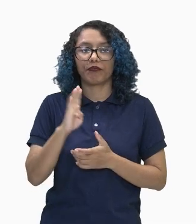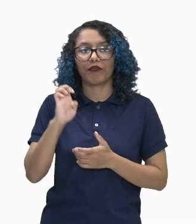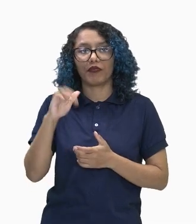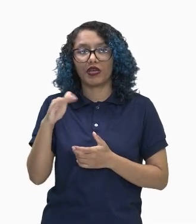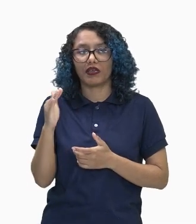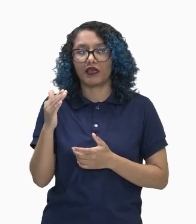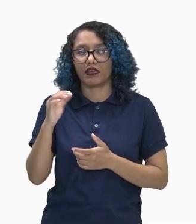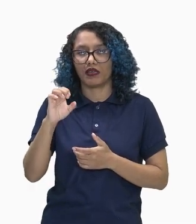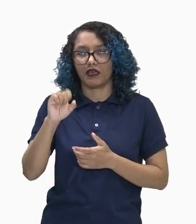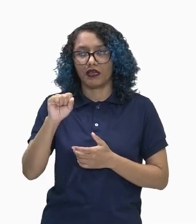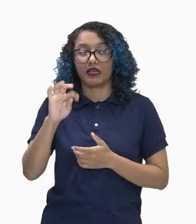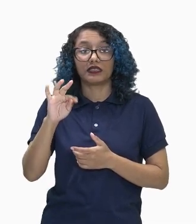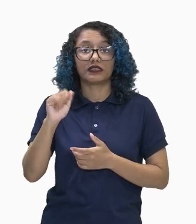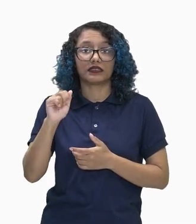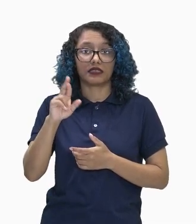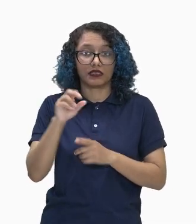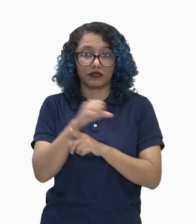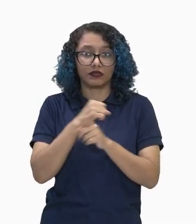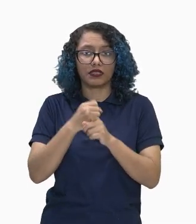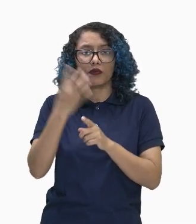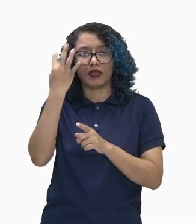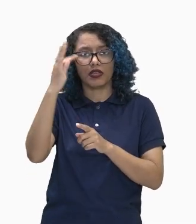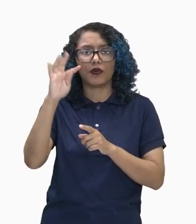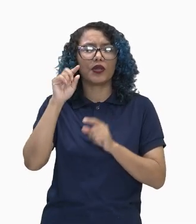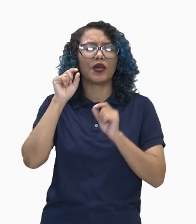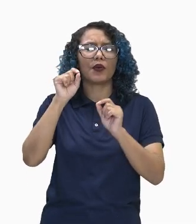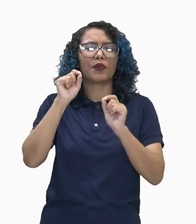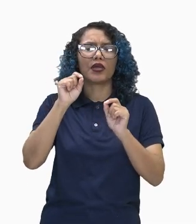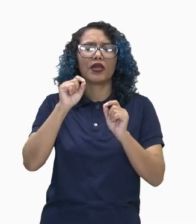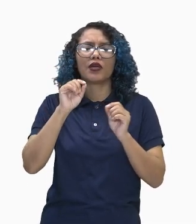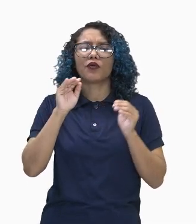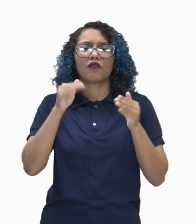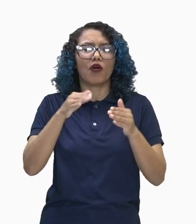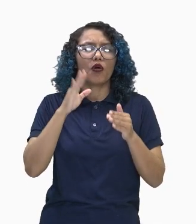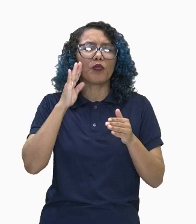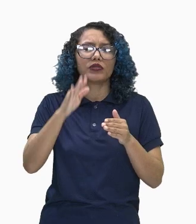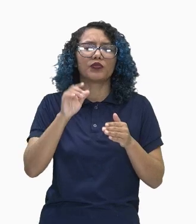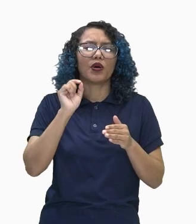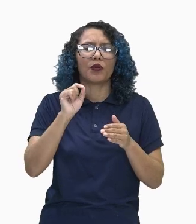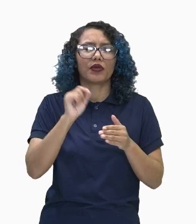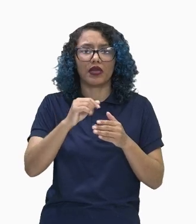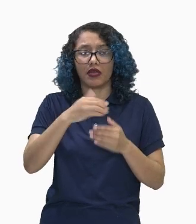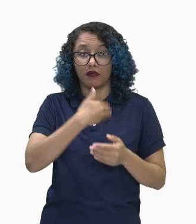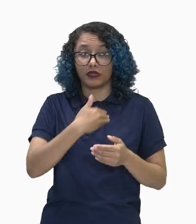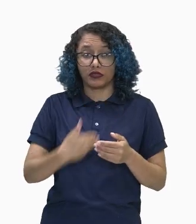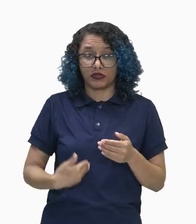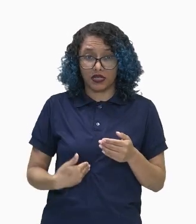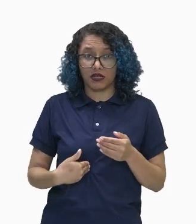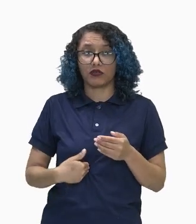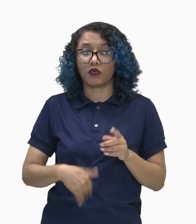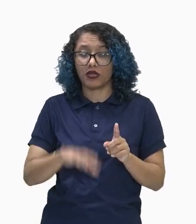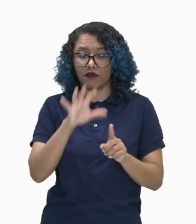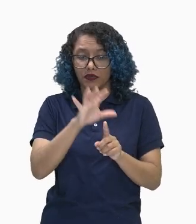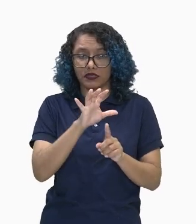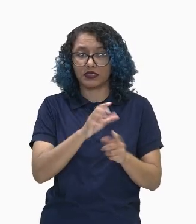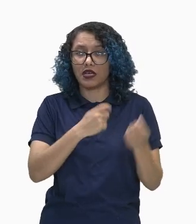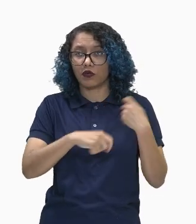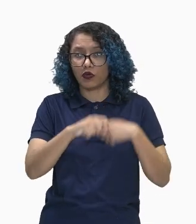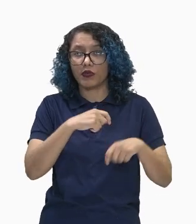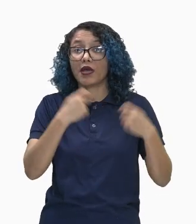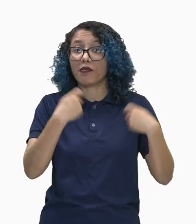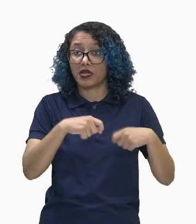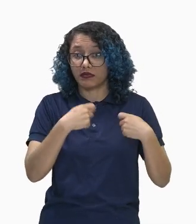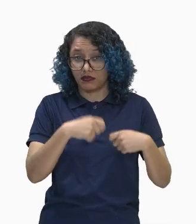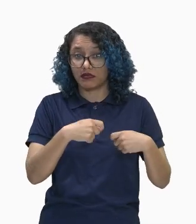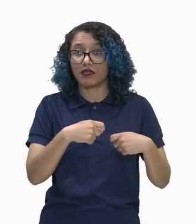Essa teoria tem como ideia central a defesa de que o Estado deve intervir na economia e na